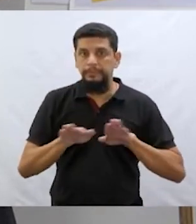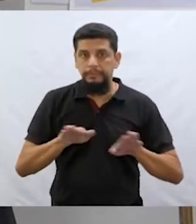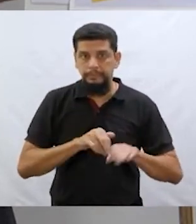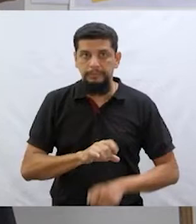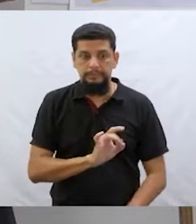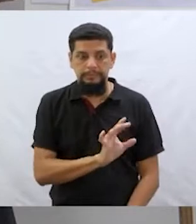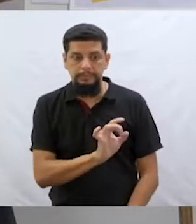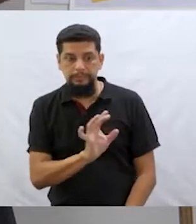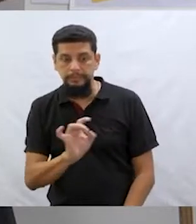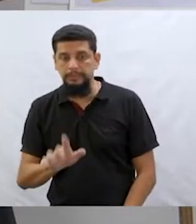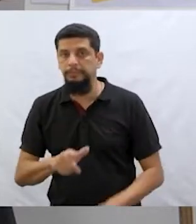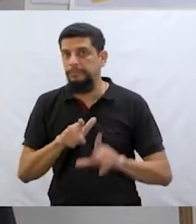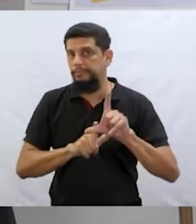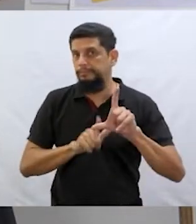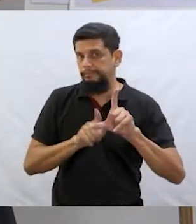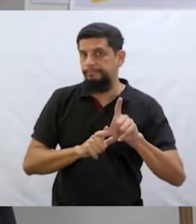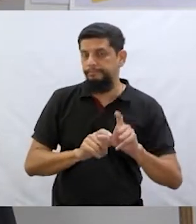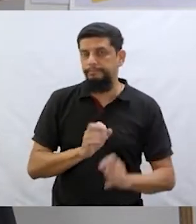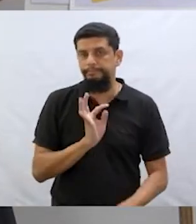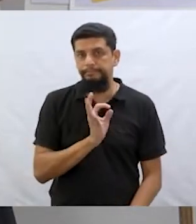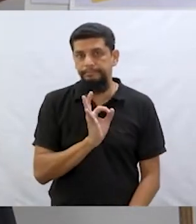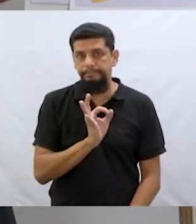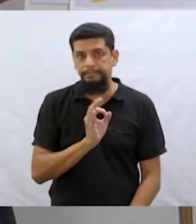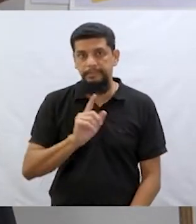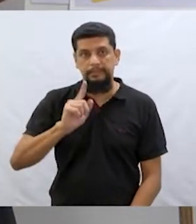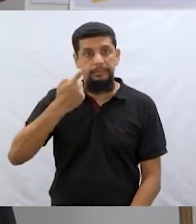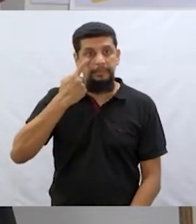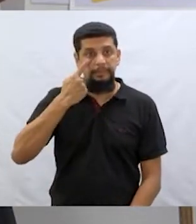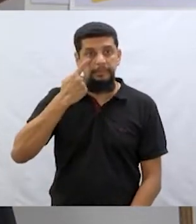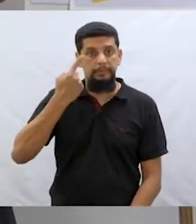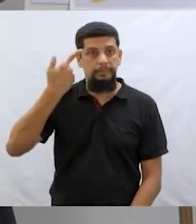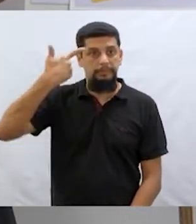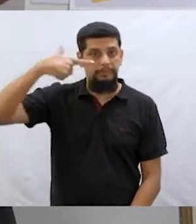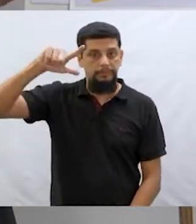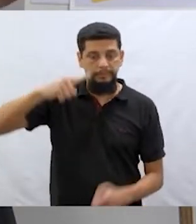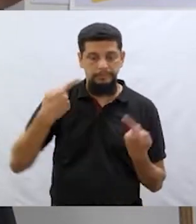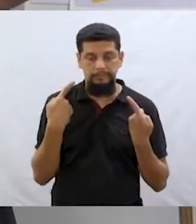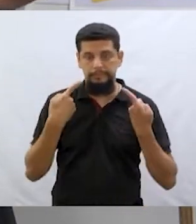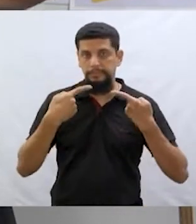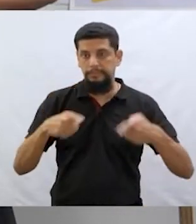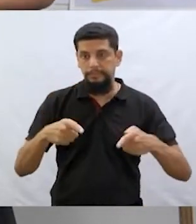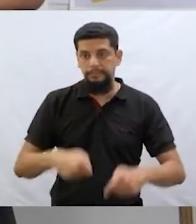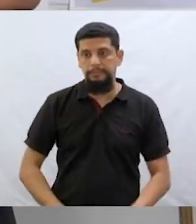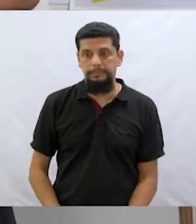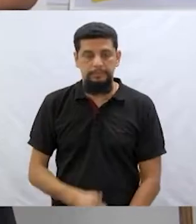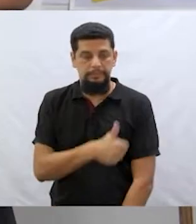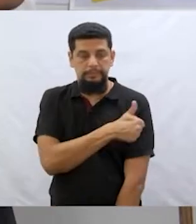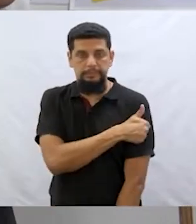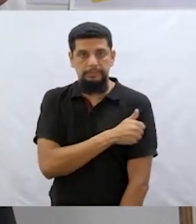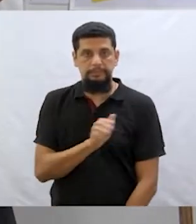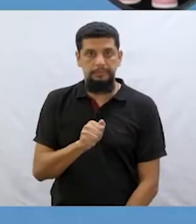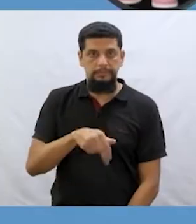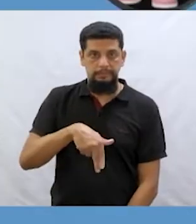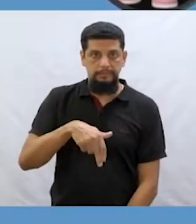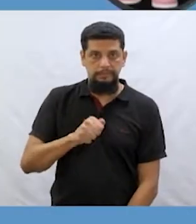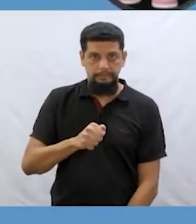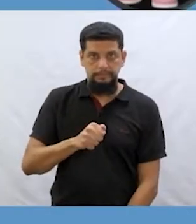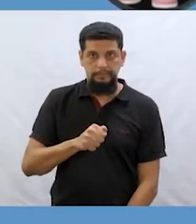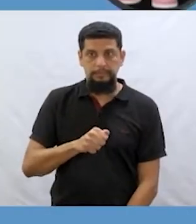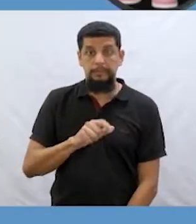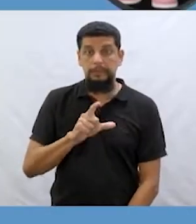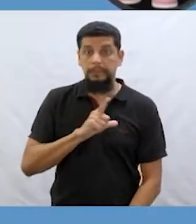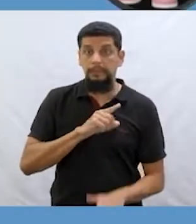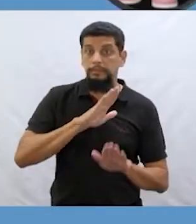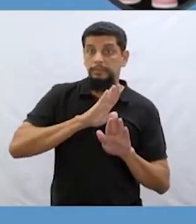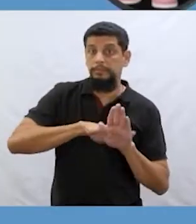e os sons de cada uma das letras. Isso mesmo. Vamos para o próximo desafio? A Ana também está dizendo